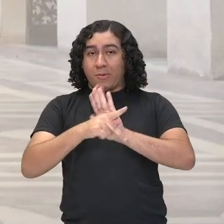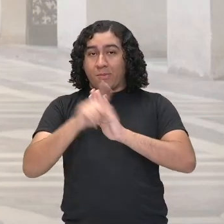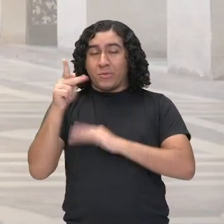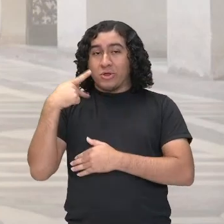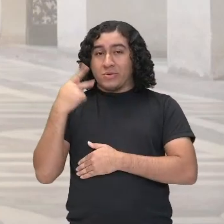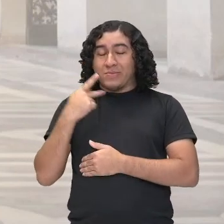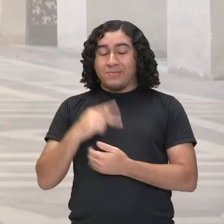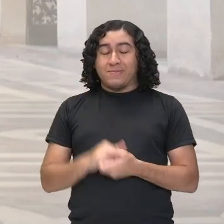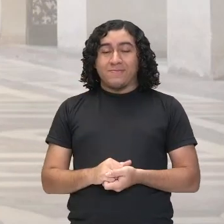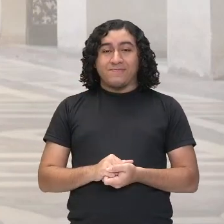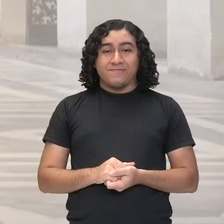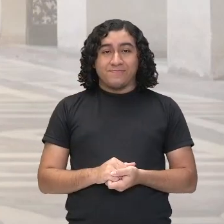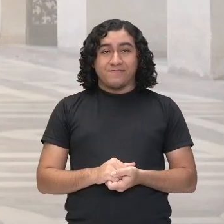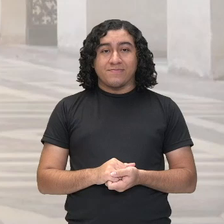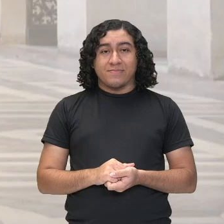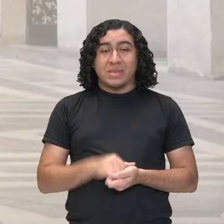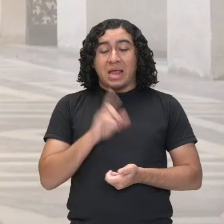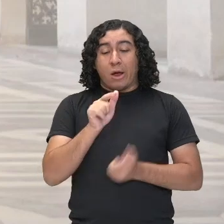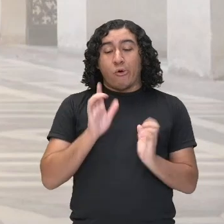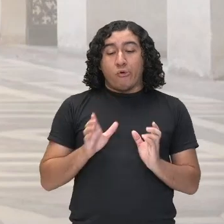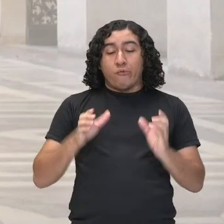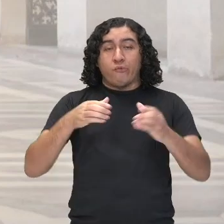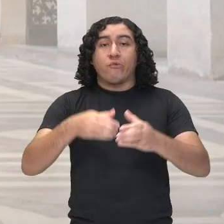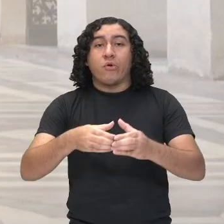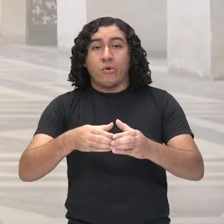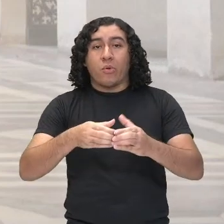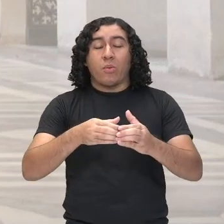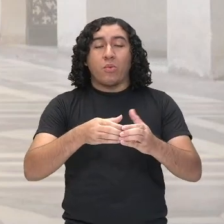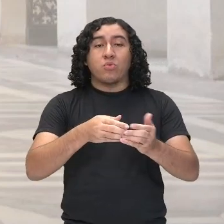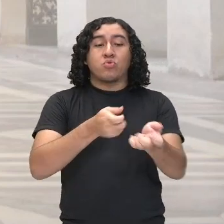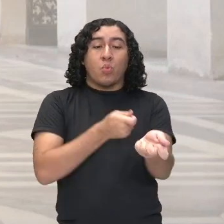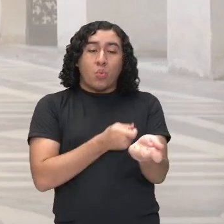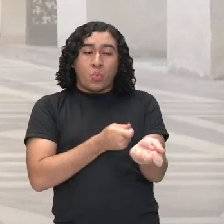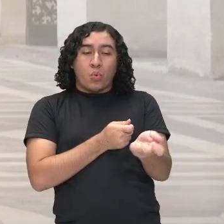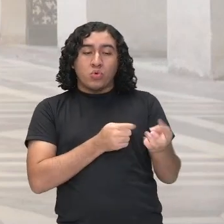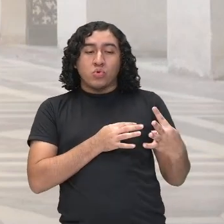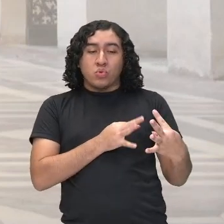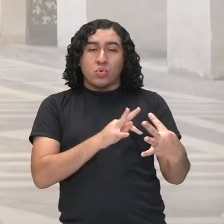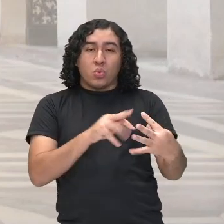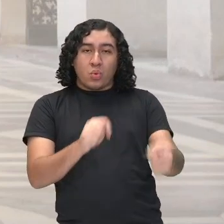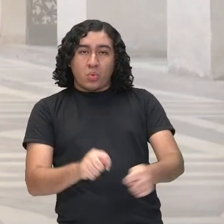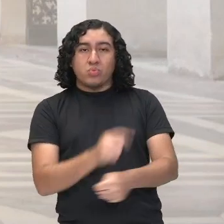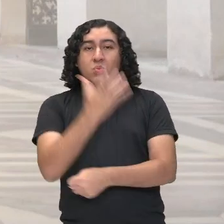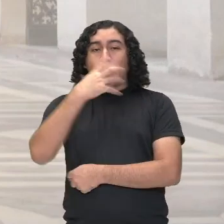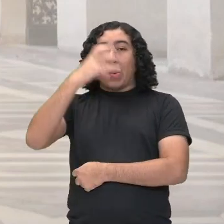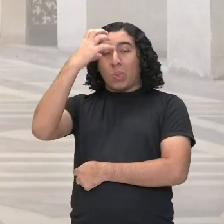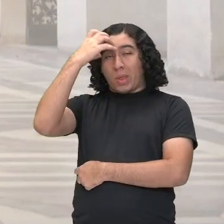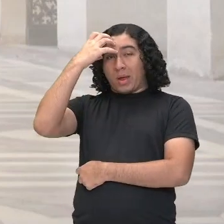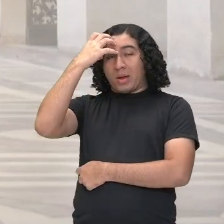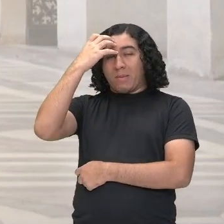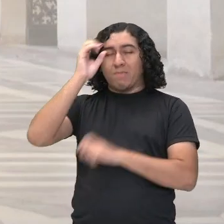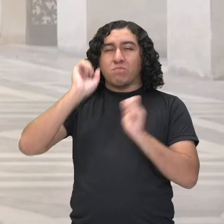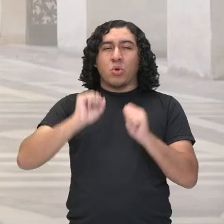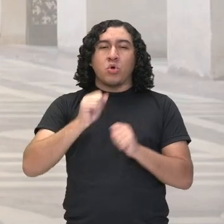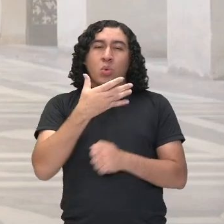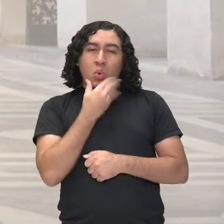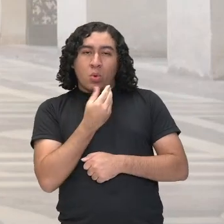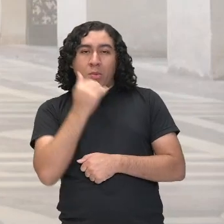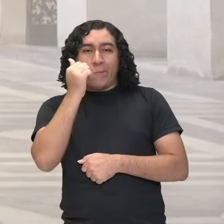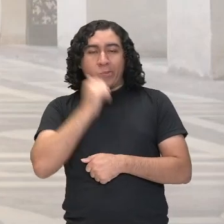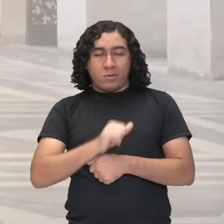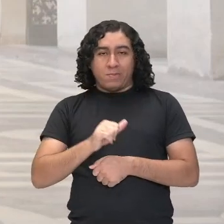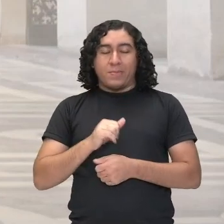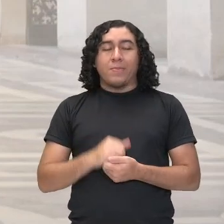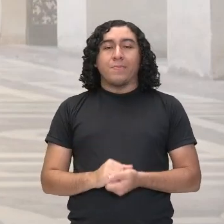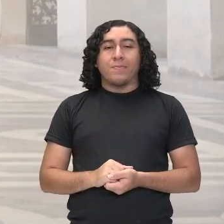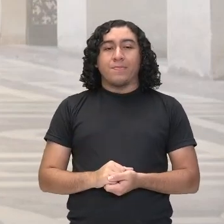é a concentração do poder nas mãos dos monarcas, que poderia ser um rei ou uma rainha. Os monarcas